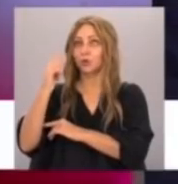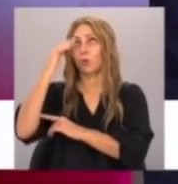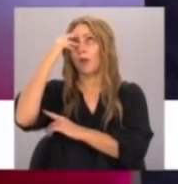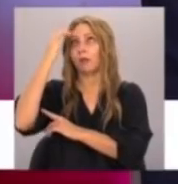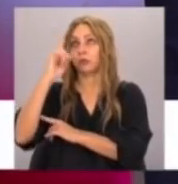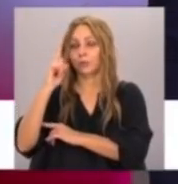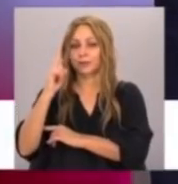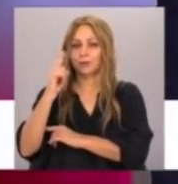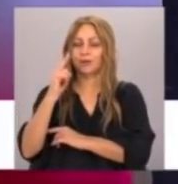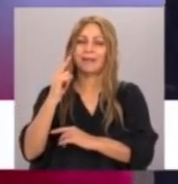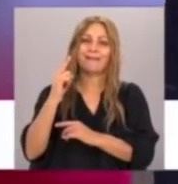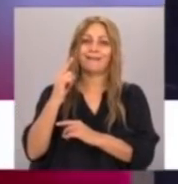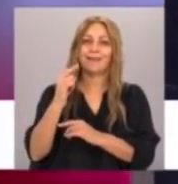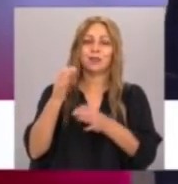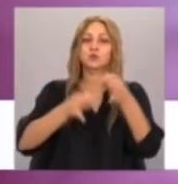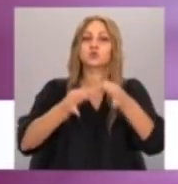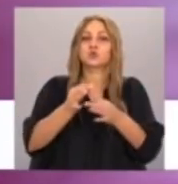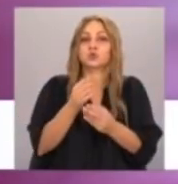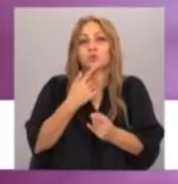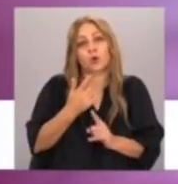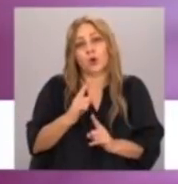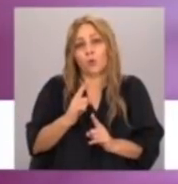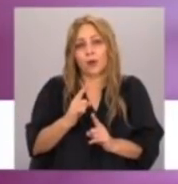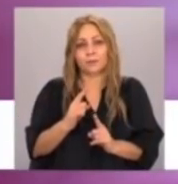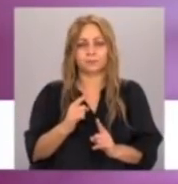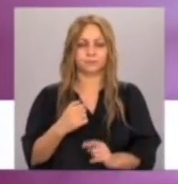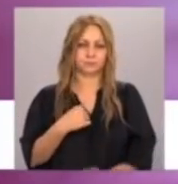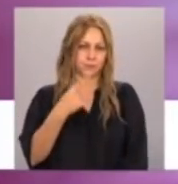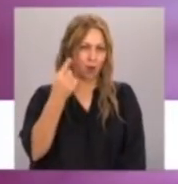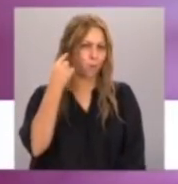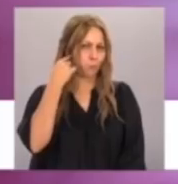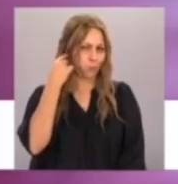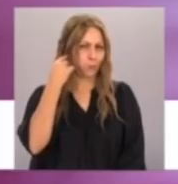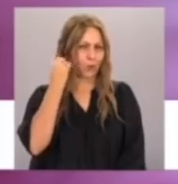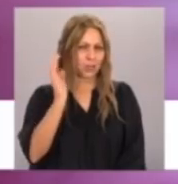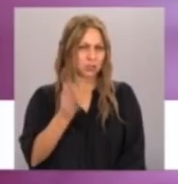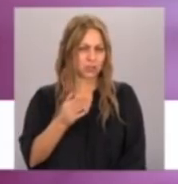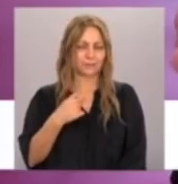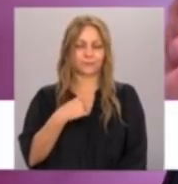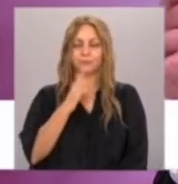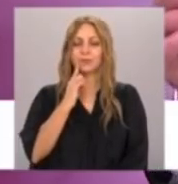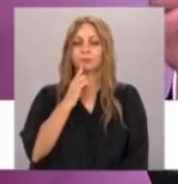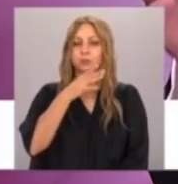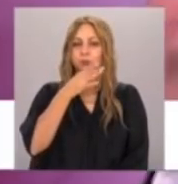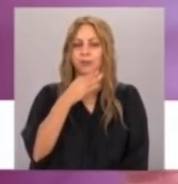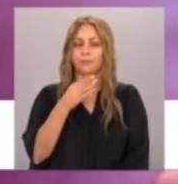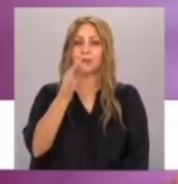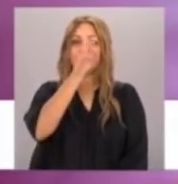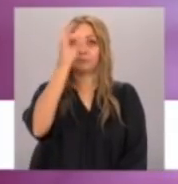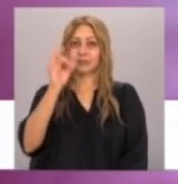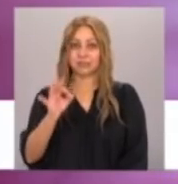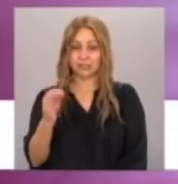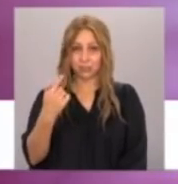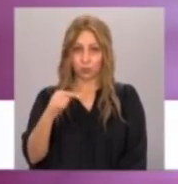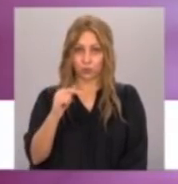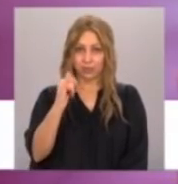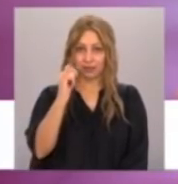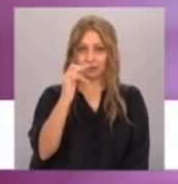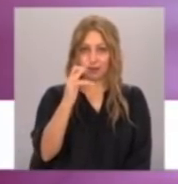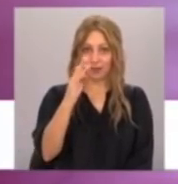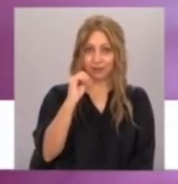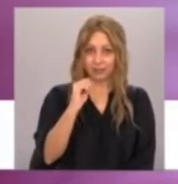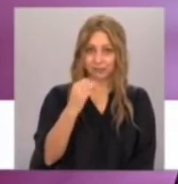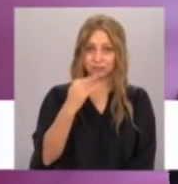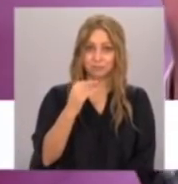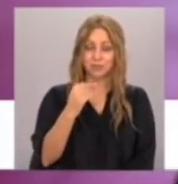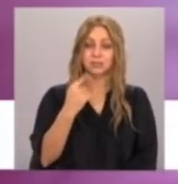top aí é o modelo e da sua mente aberta ao jogo do jogo neste acredita que algumas vezes que eu vou explicar as pessoas com uma Taxa única de DRS com a